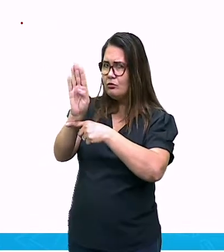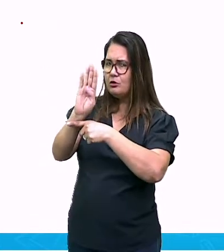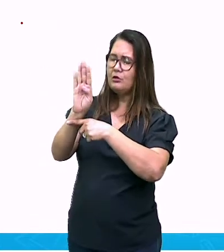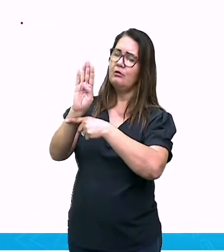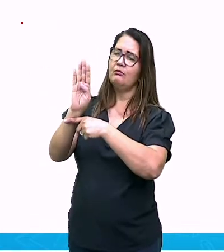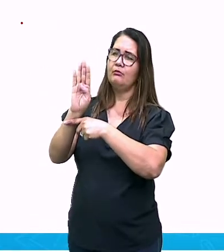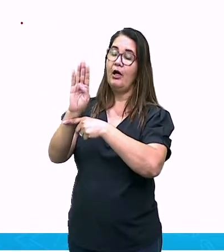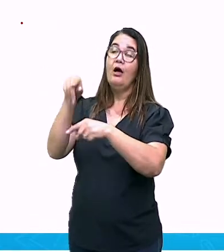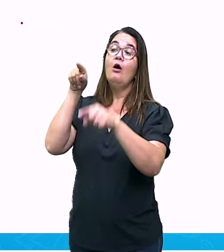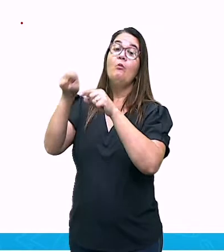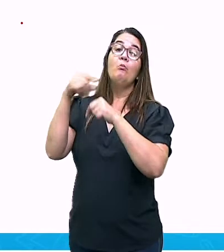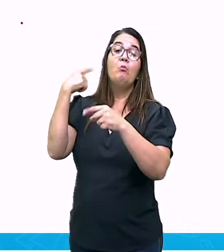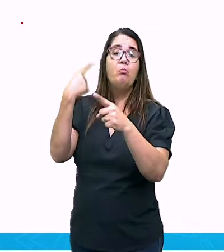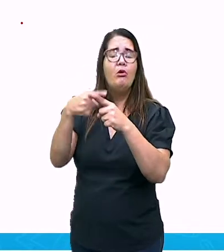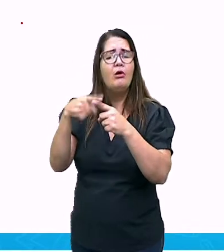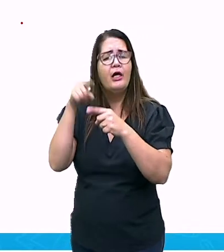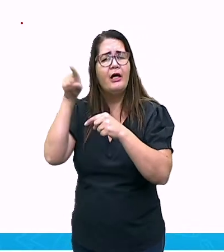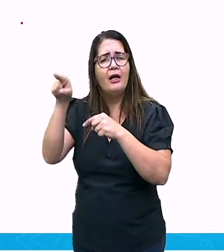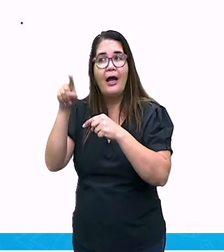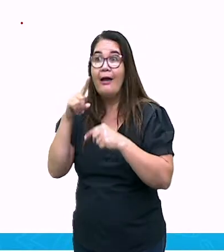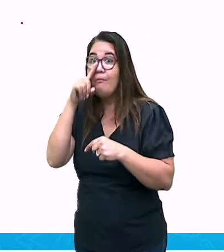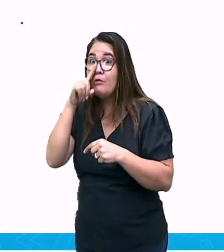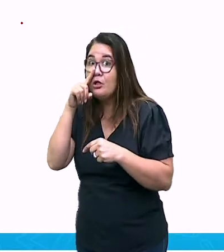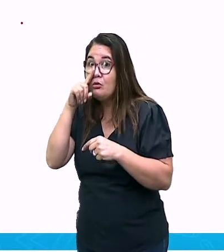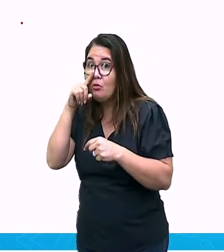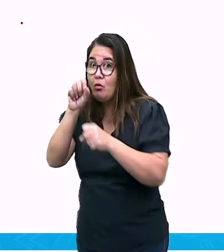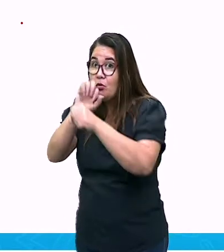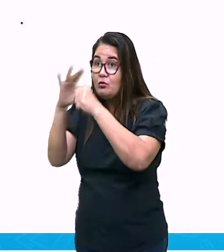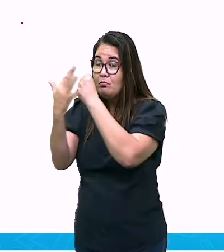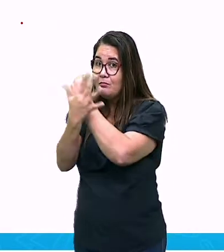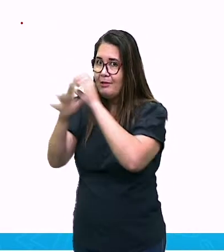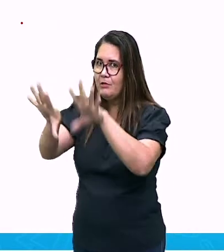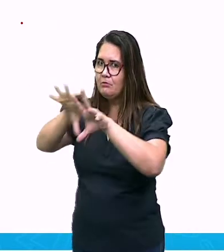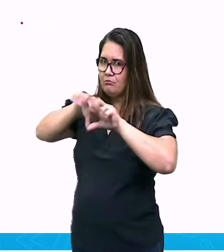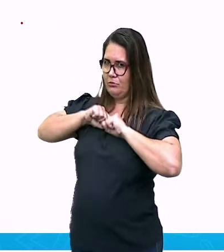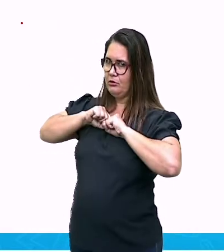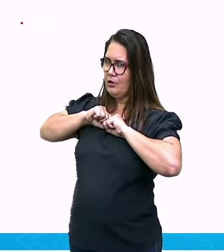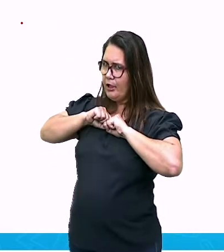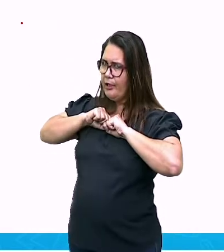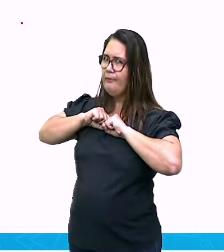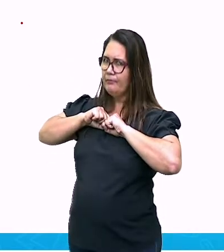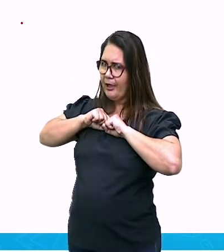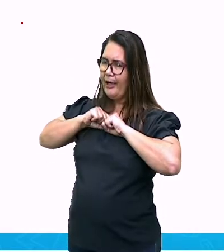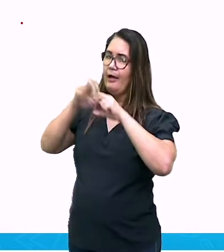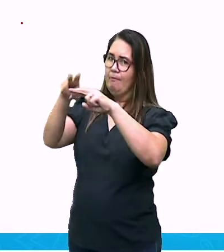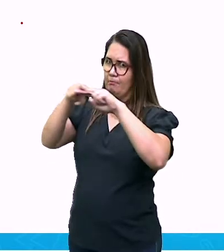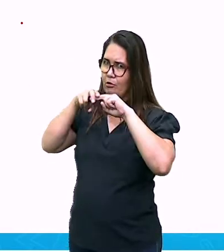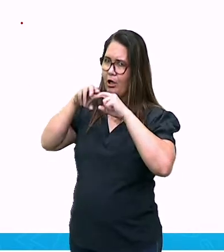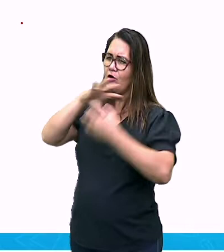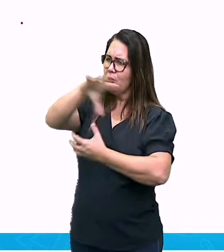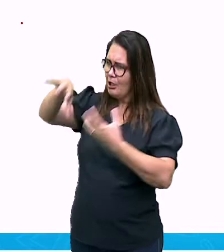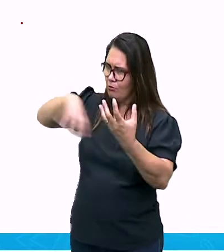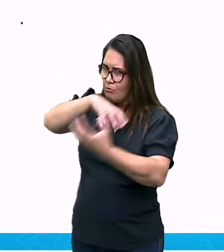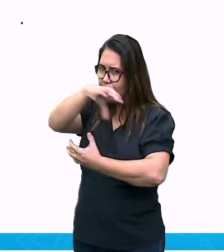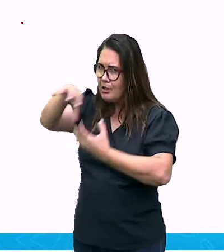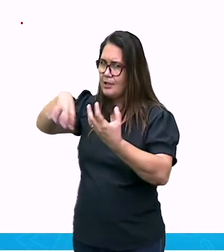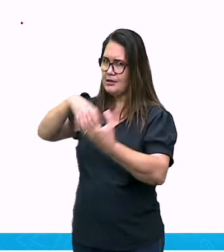o quê? Aglomeração. As pessoas vão se encontrar e pode o quê? Propagar mais ainda o